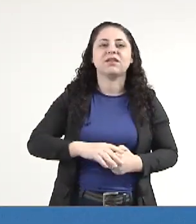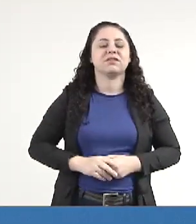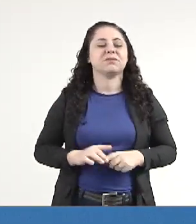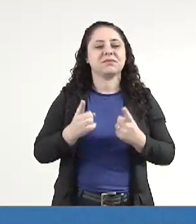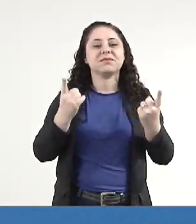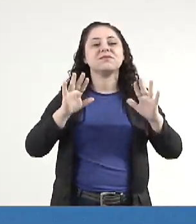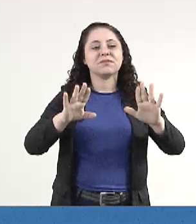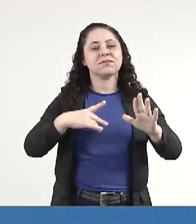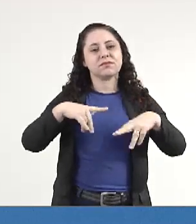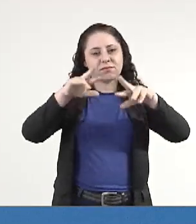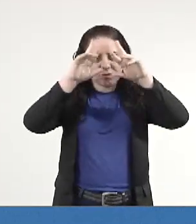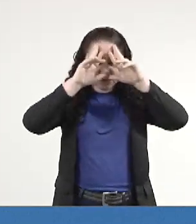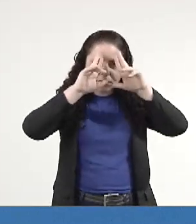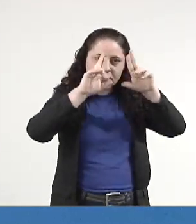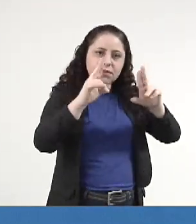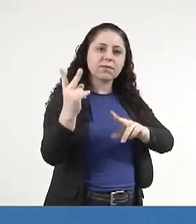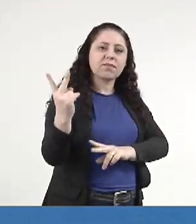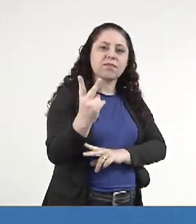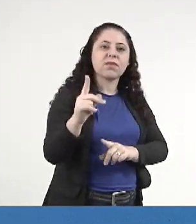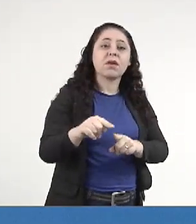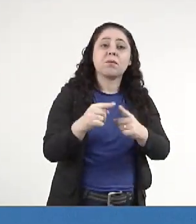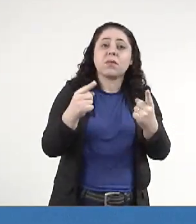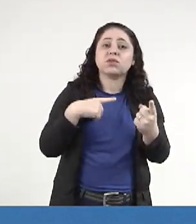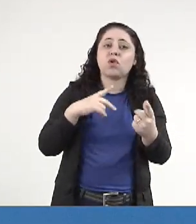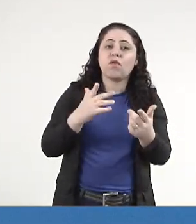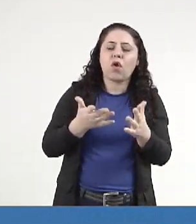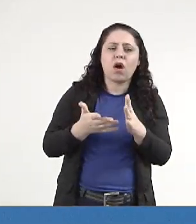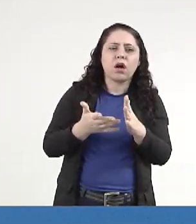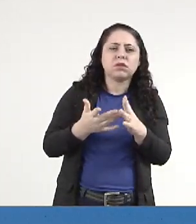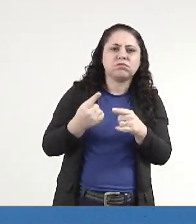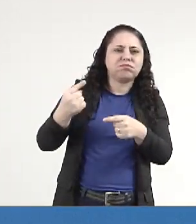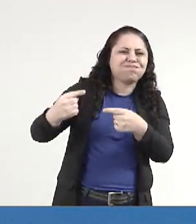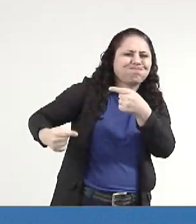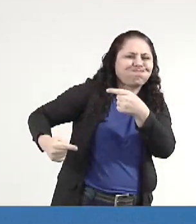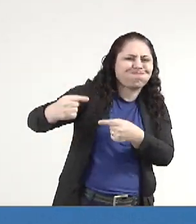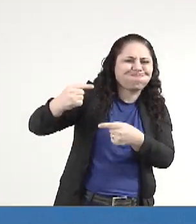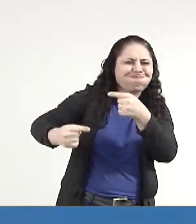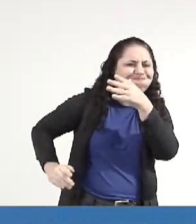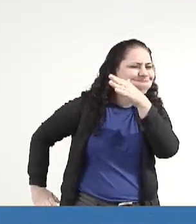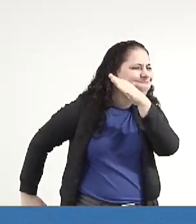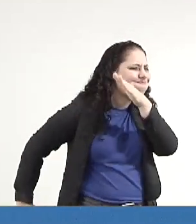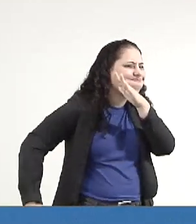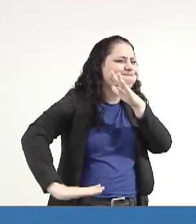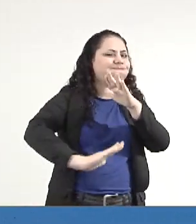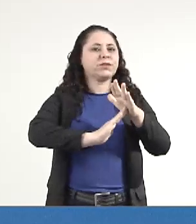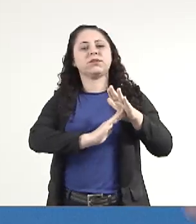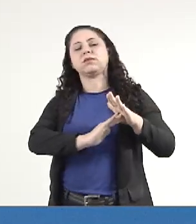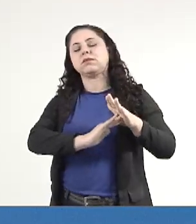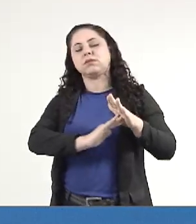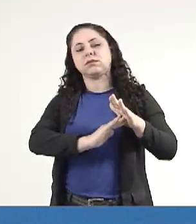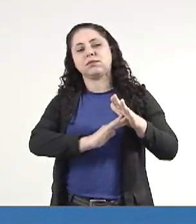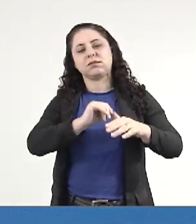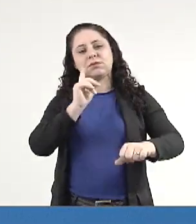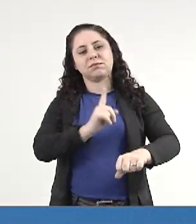Mas eu respeito os dois, mas eu vou combatê-los até o último